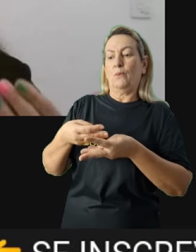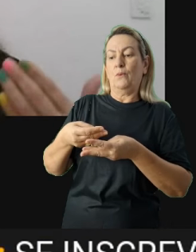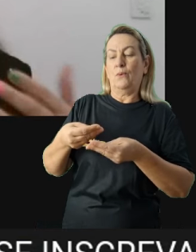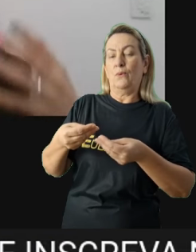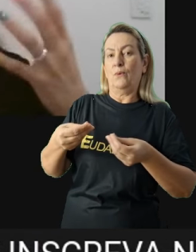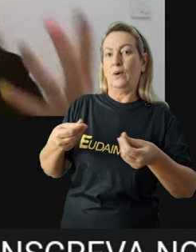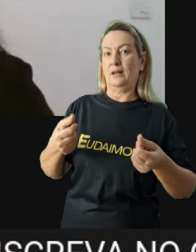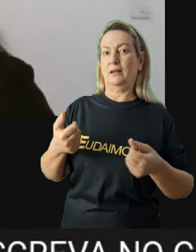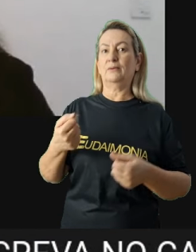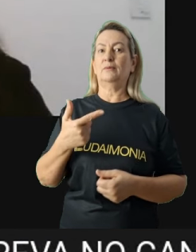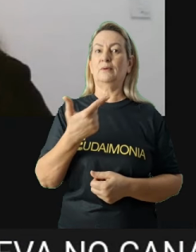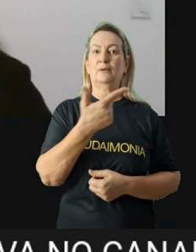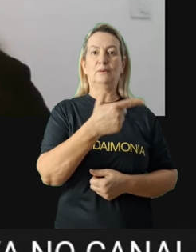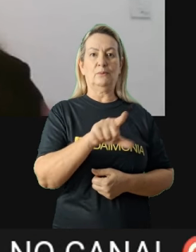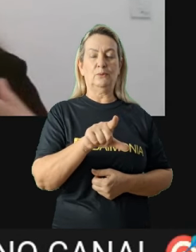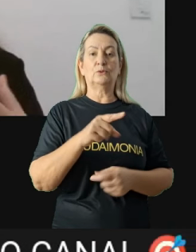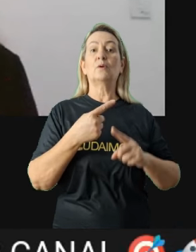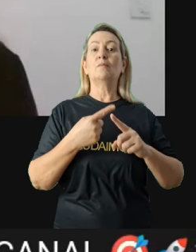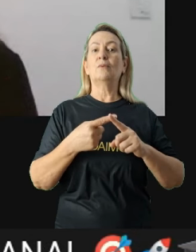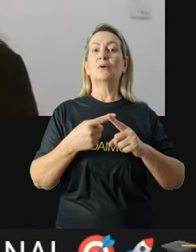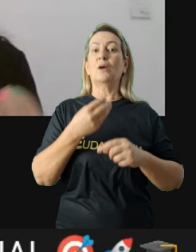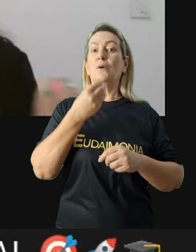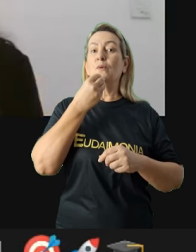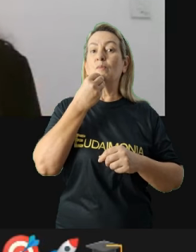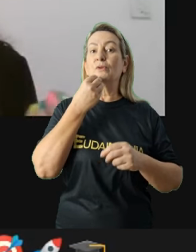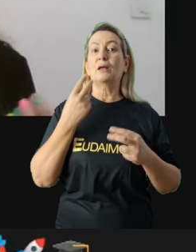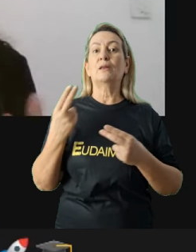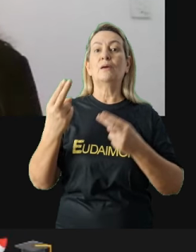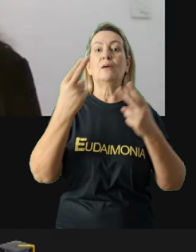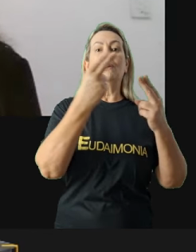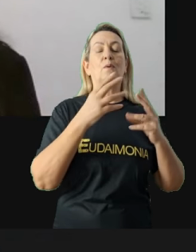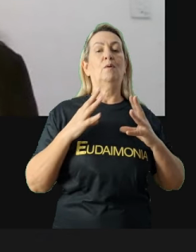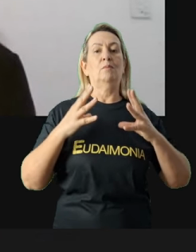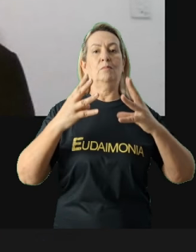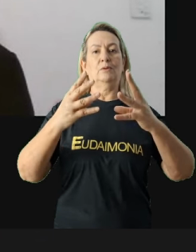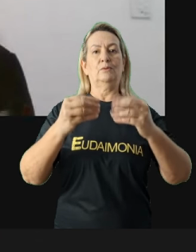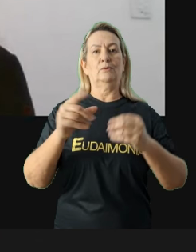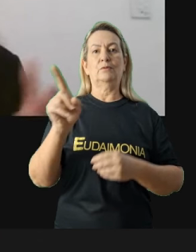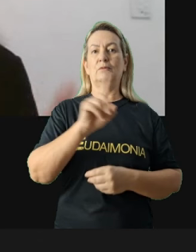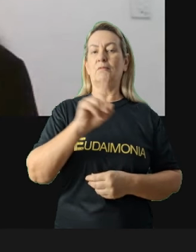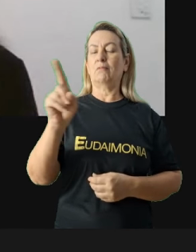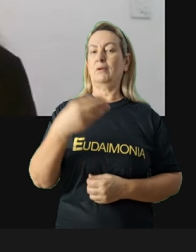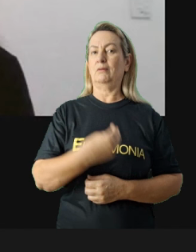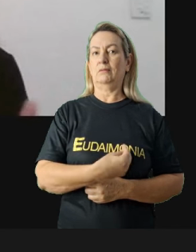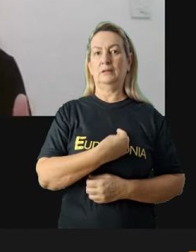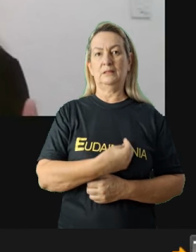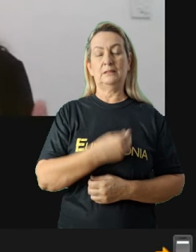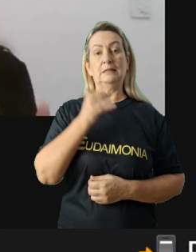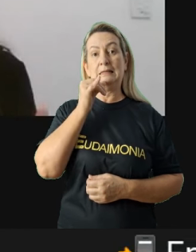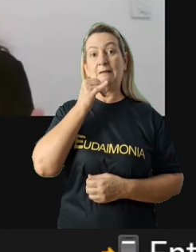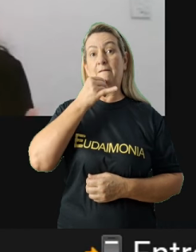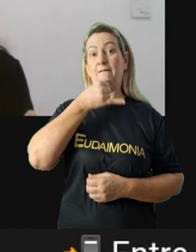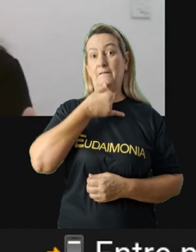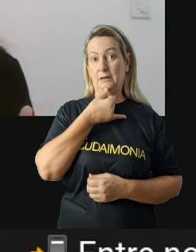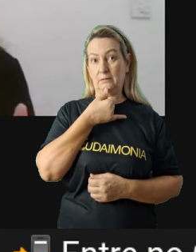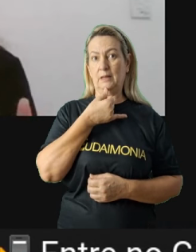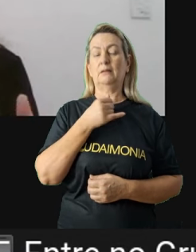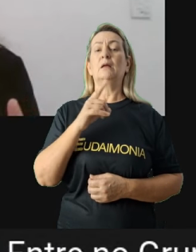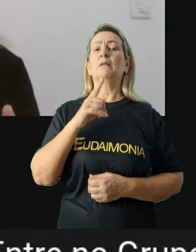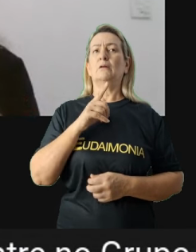estarão, infelizmente, mais qualificados. Eu digo infelizmente porque as oportunidades teriam que ser iguais para todos, mas nós sabemos que não é dentro do nosso modelo de